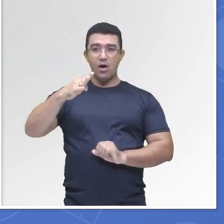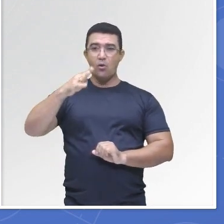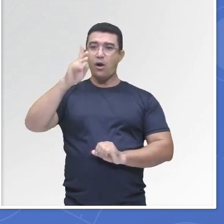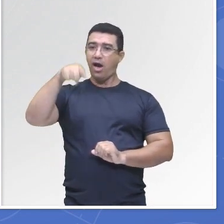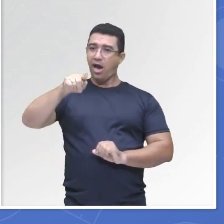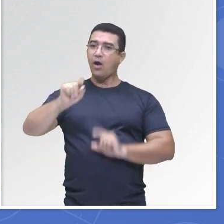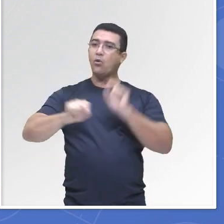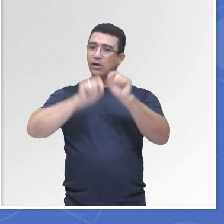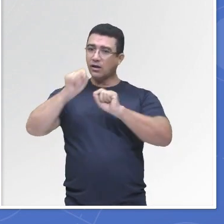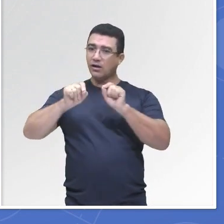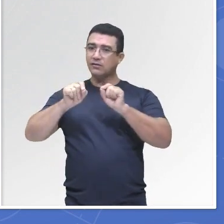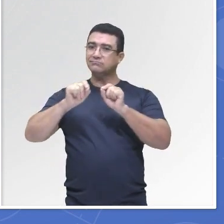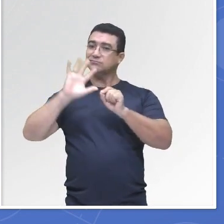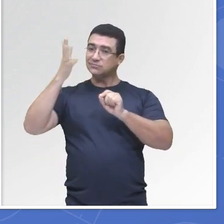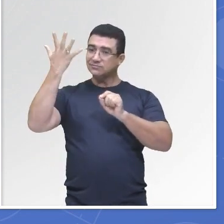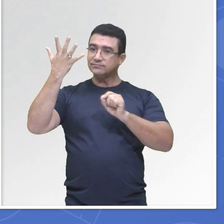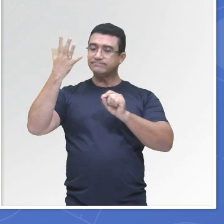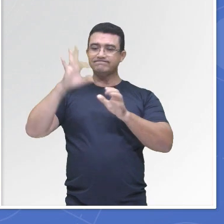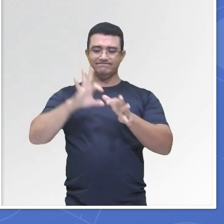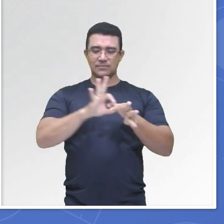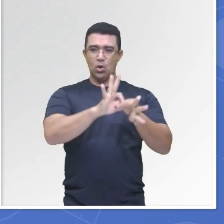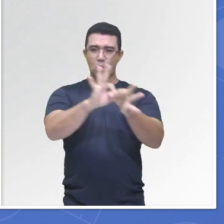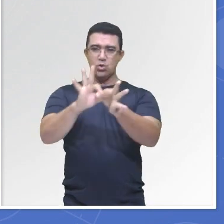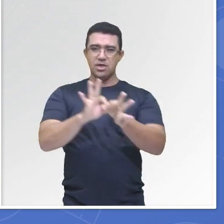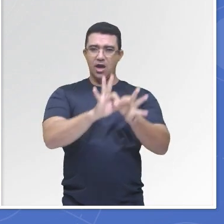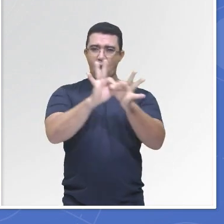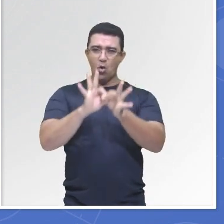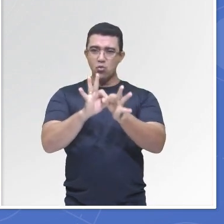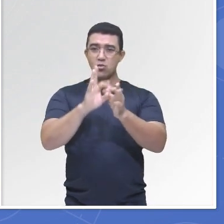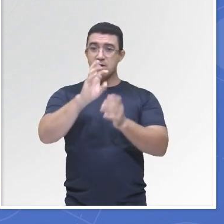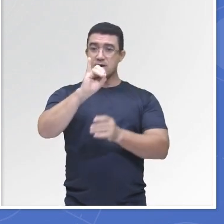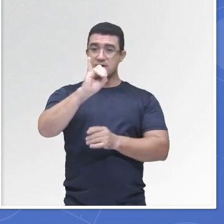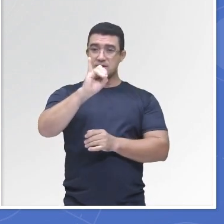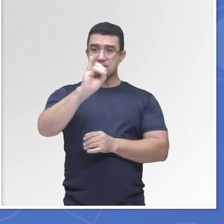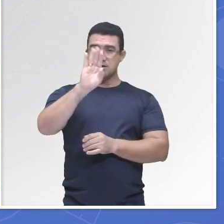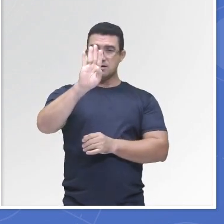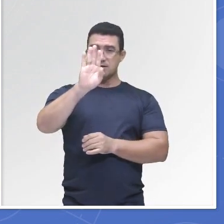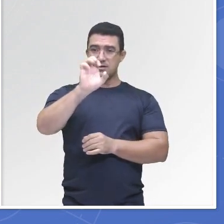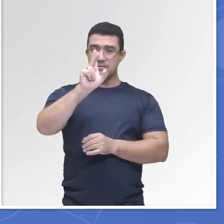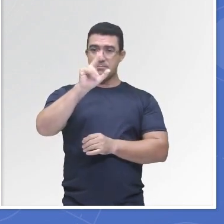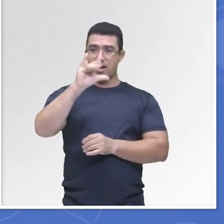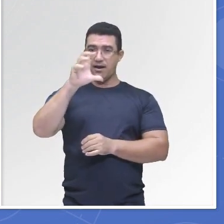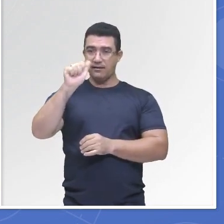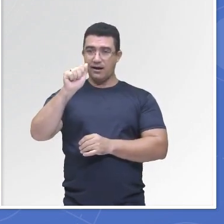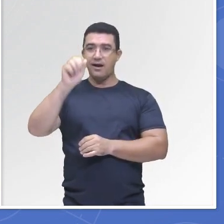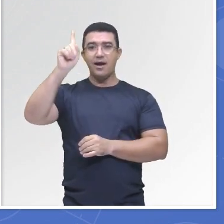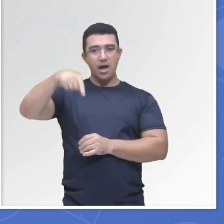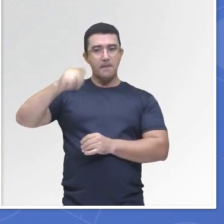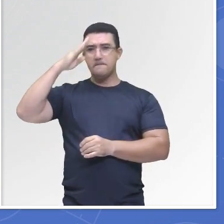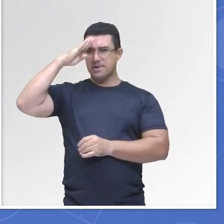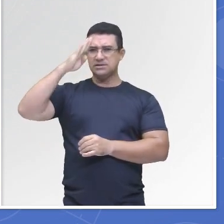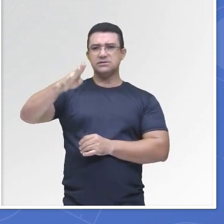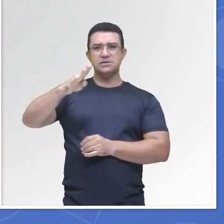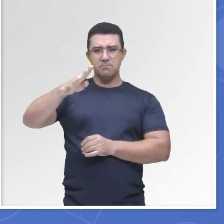União Ibérica, tá? A União Ibérica é a principal. Vou até escrever aqui.